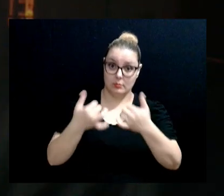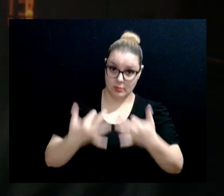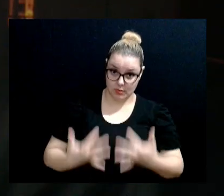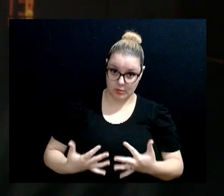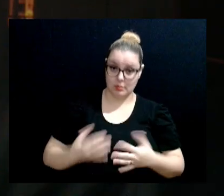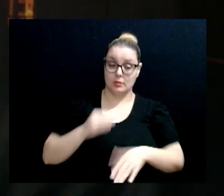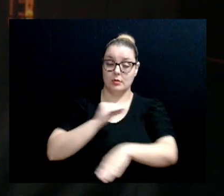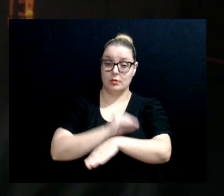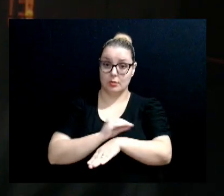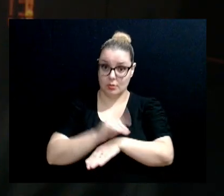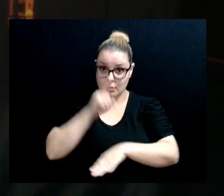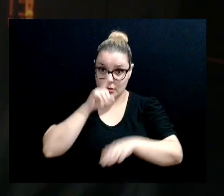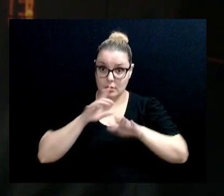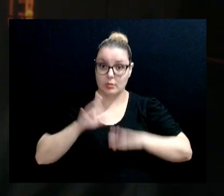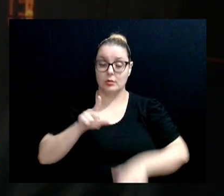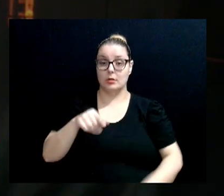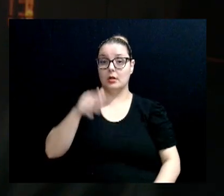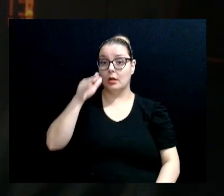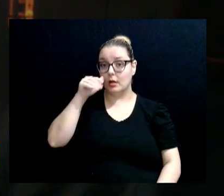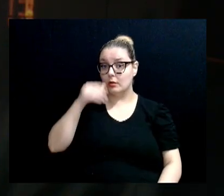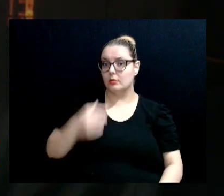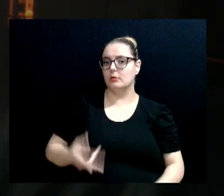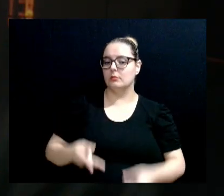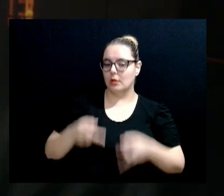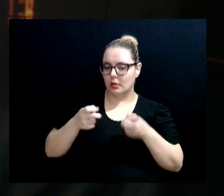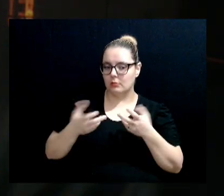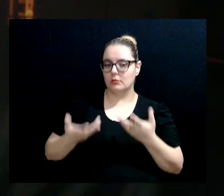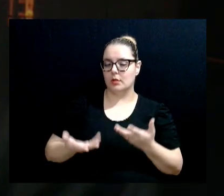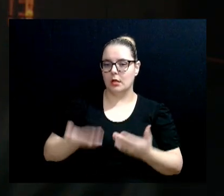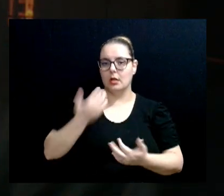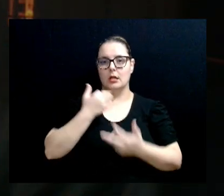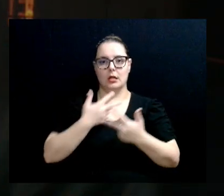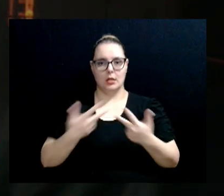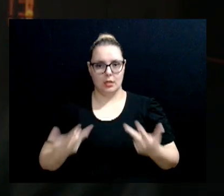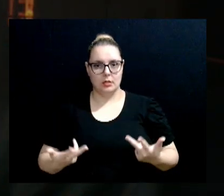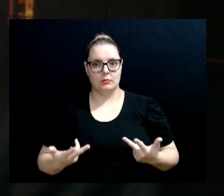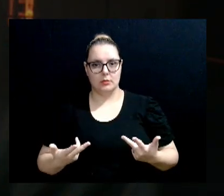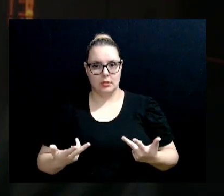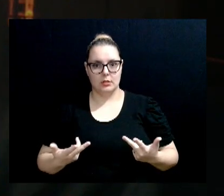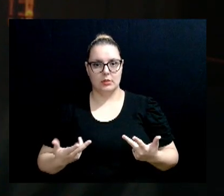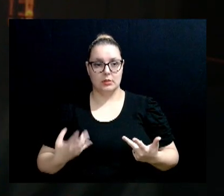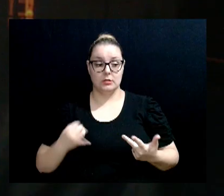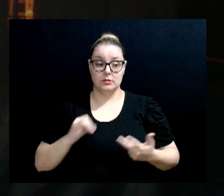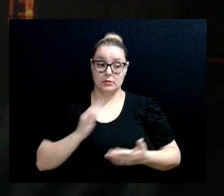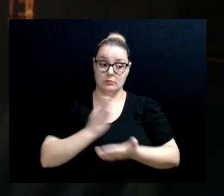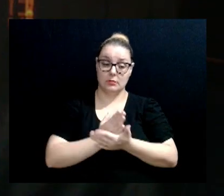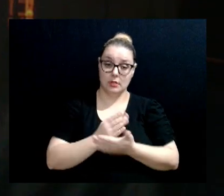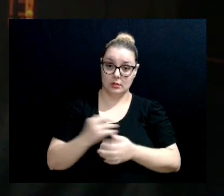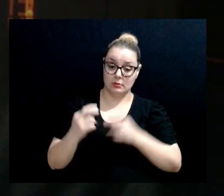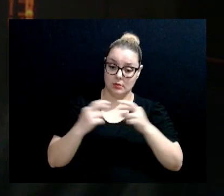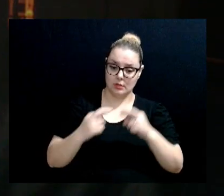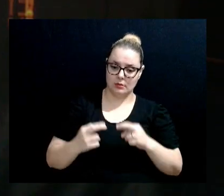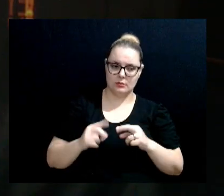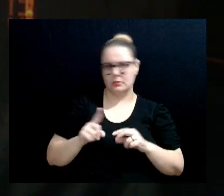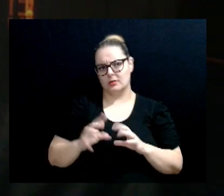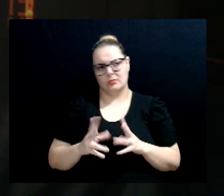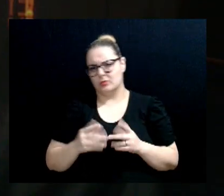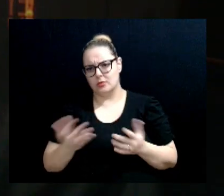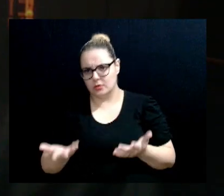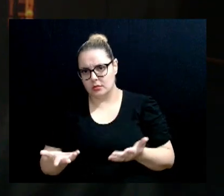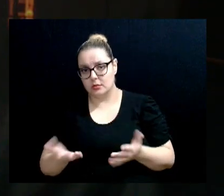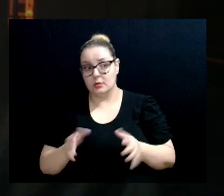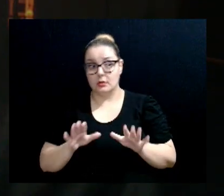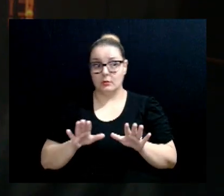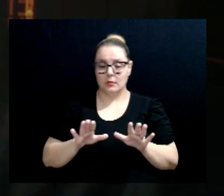é curioso a gente perceber que a alimentação, ela, se a gente para analisar, não por todos, né? Mas a maioria